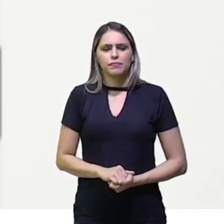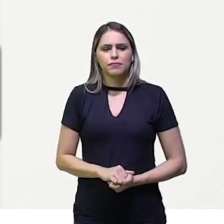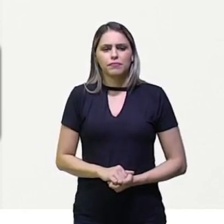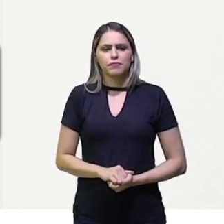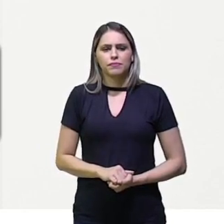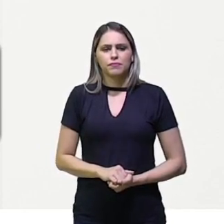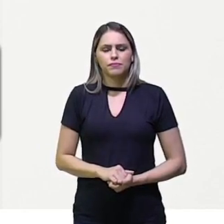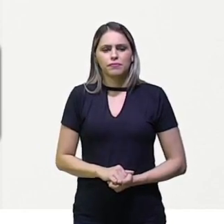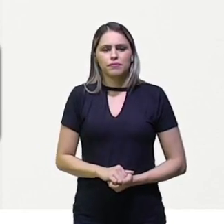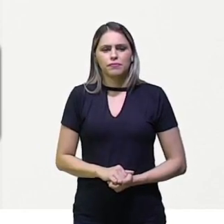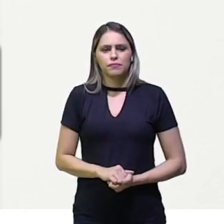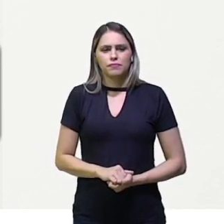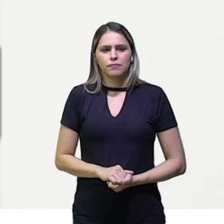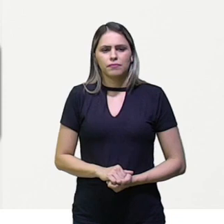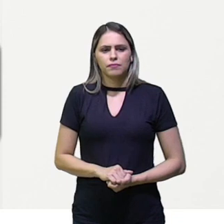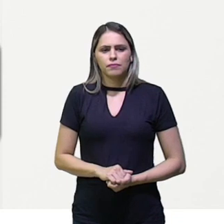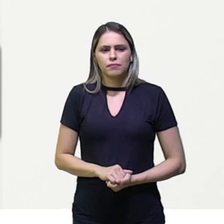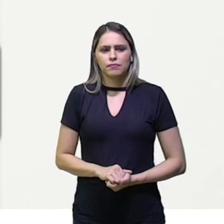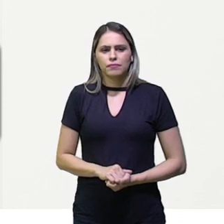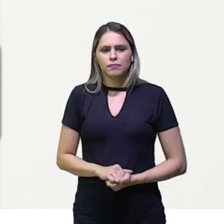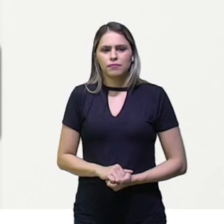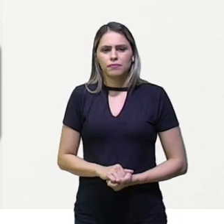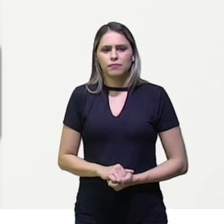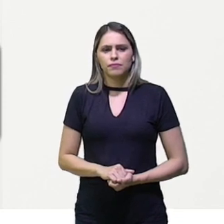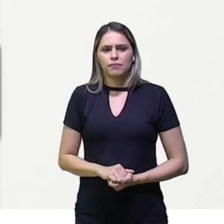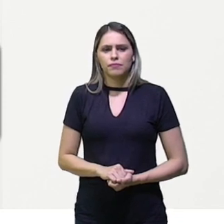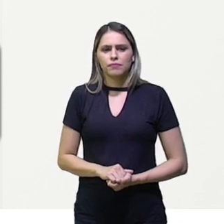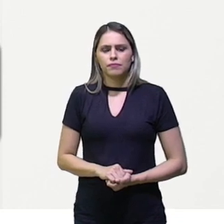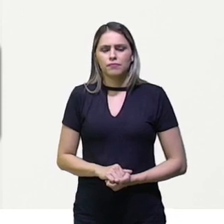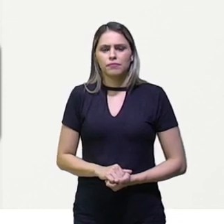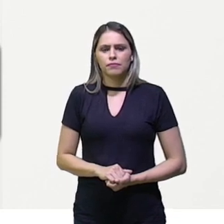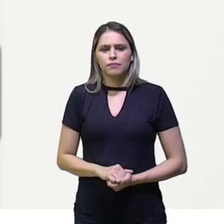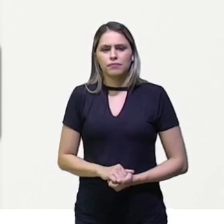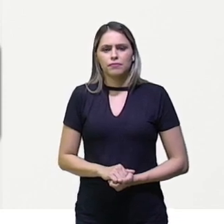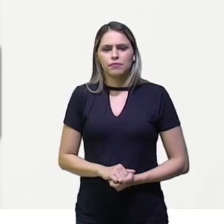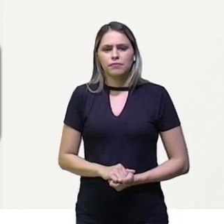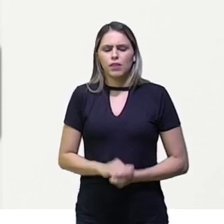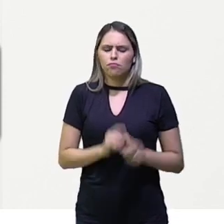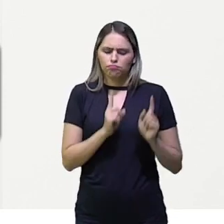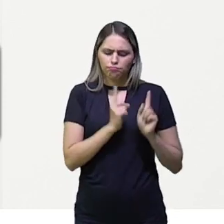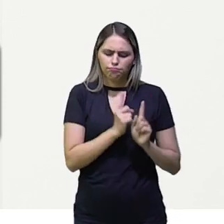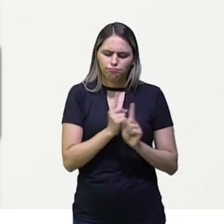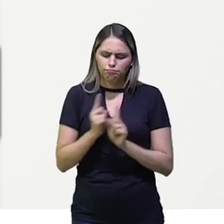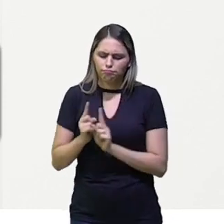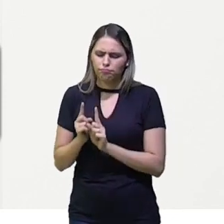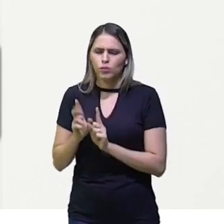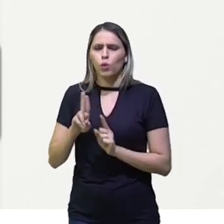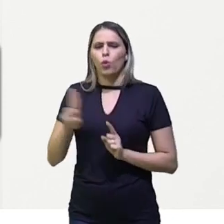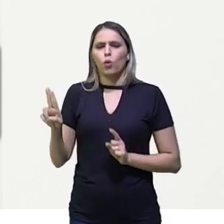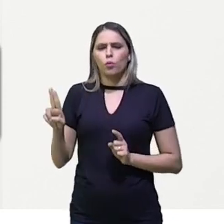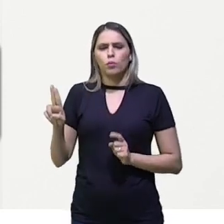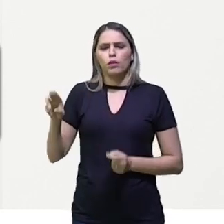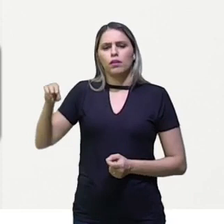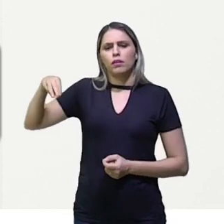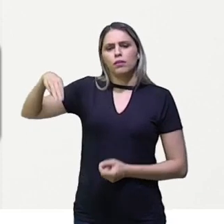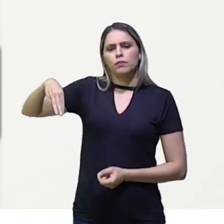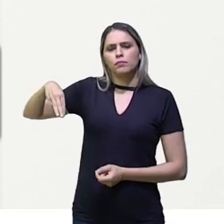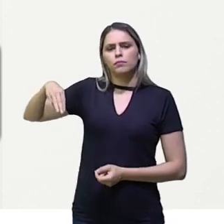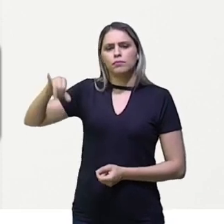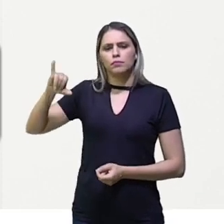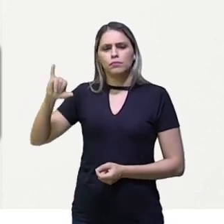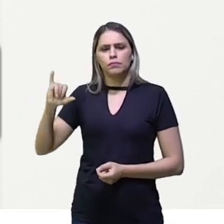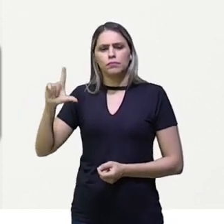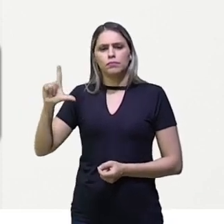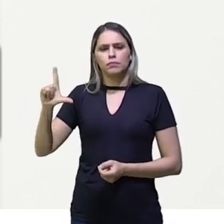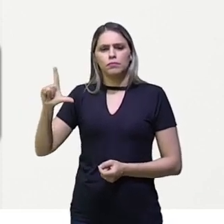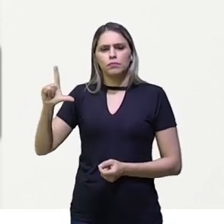Esses espacinhos bem aqui no meio, eles são chamados de milímetros. Entenderam? Aqui fica um pouco